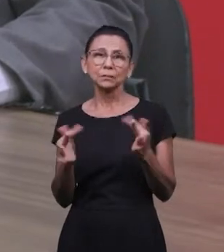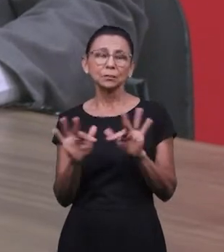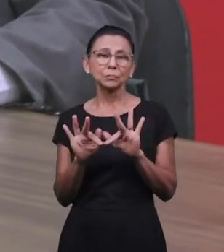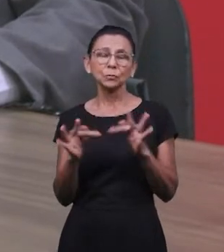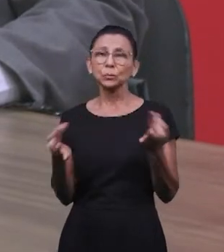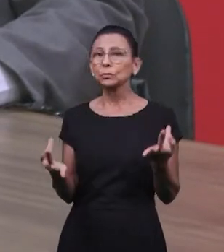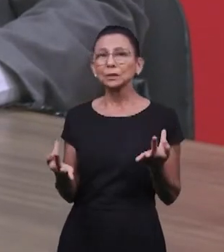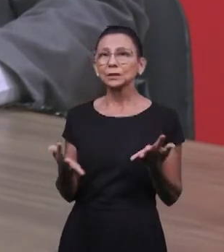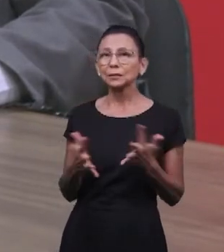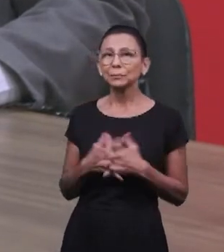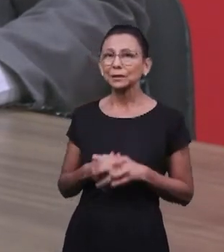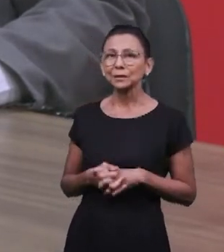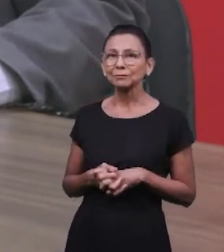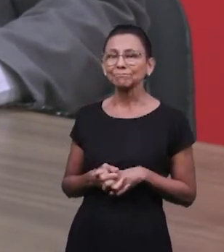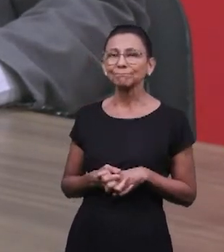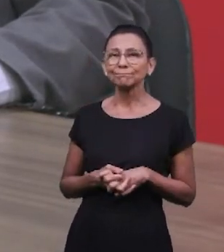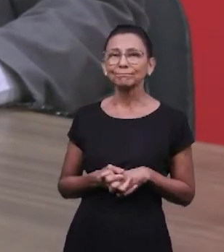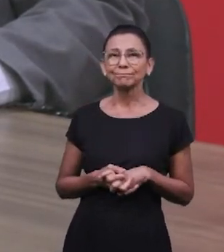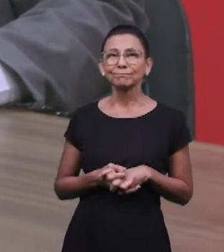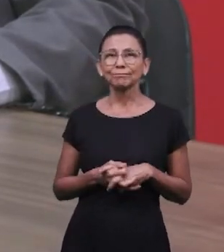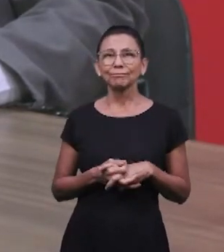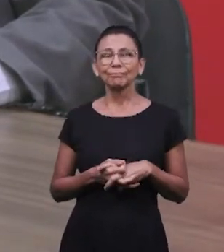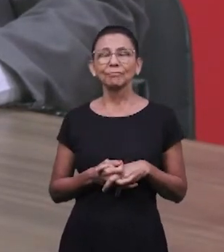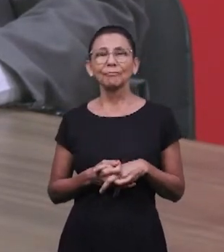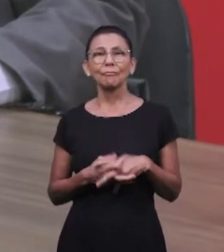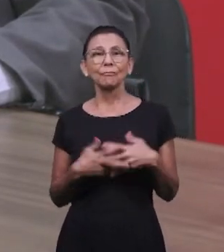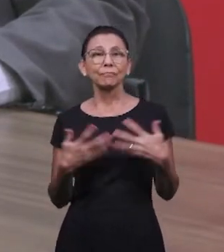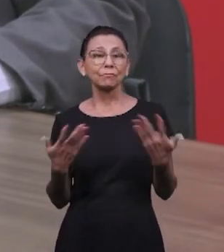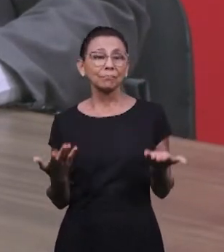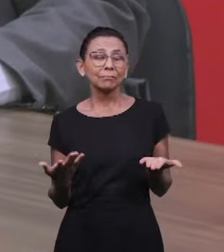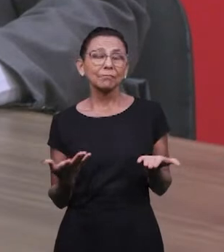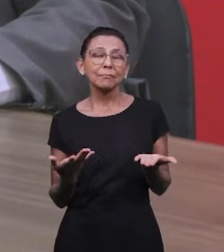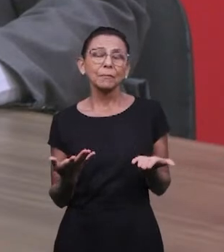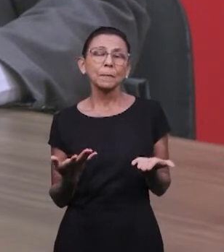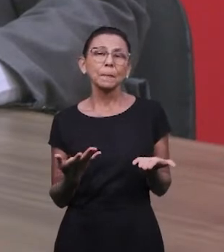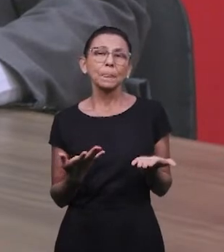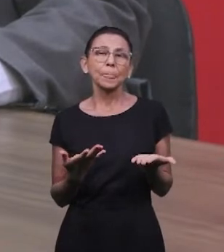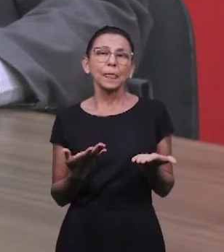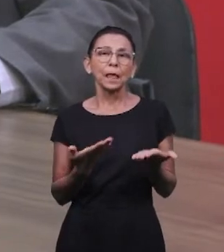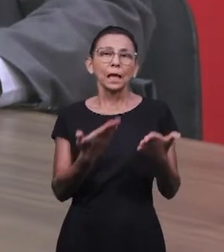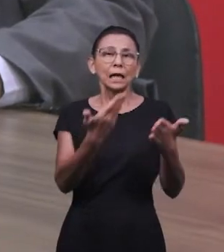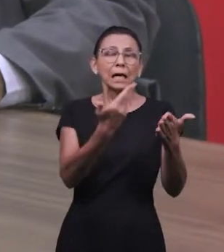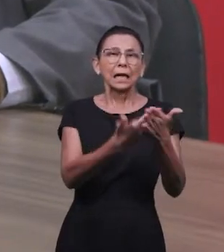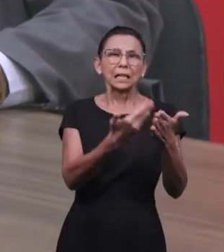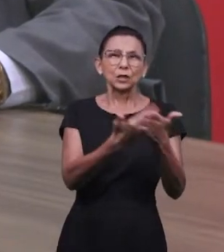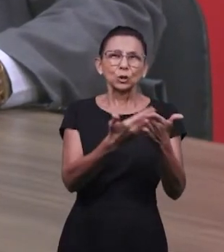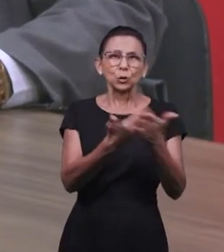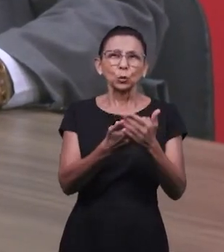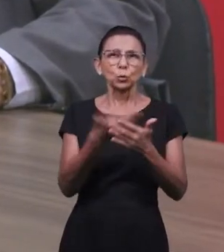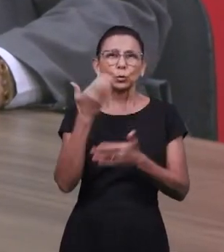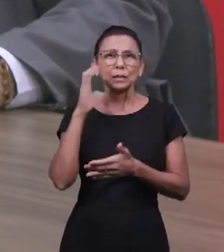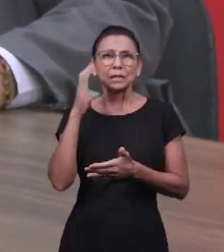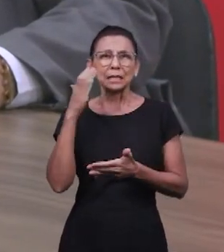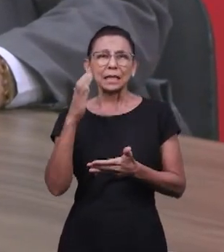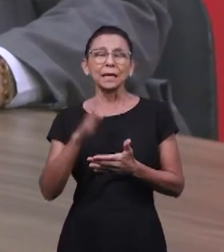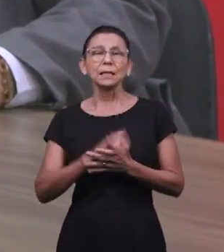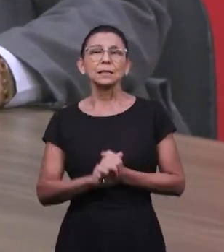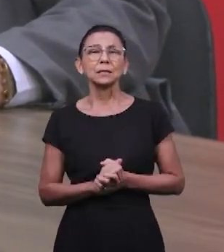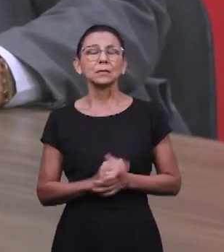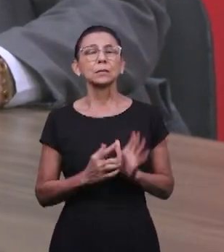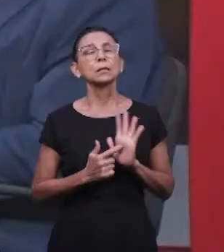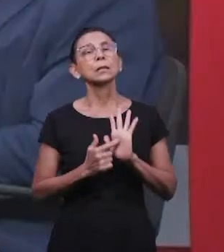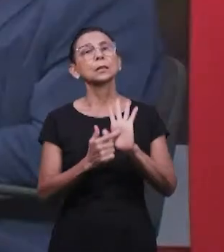uma coisa simples? Mas isso dá tão certo. Hoje há estudos que mostram, inclusive, os efeitos a longo prazo que